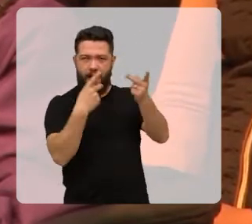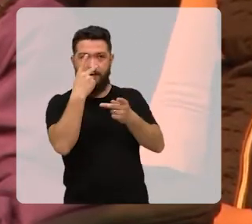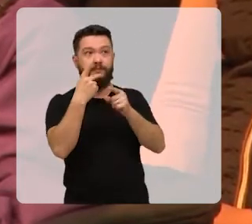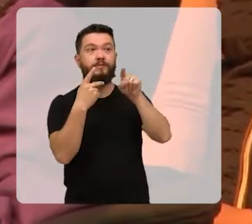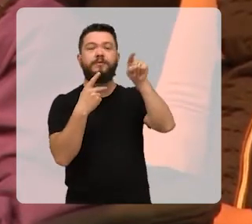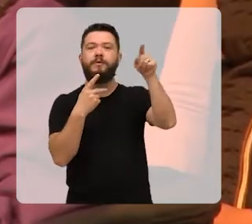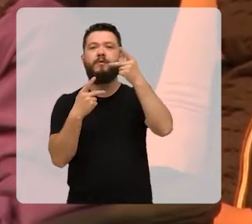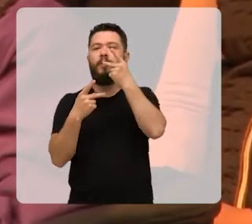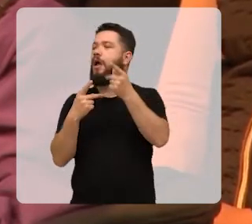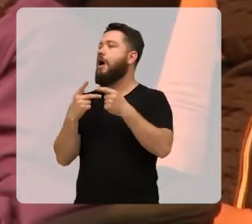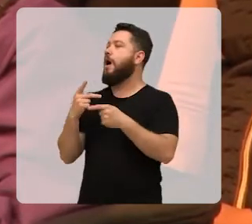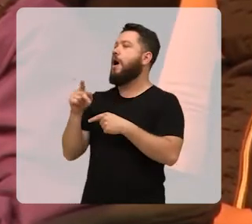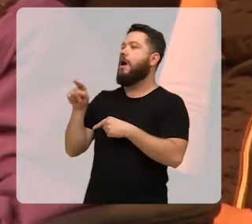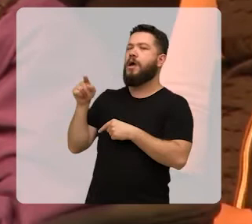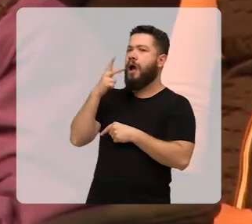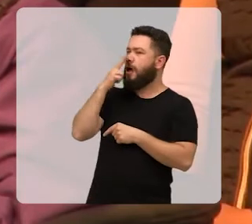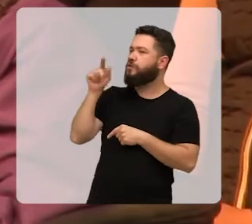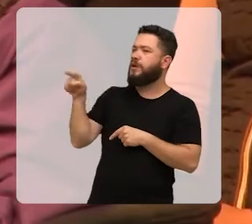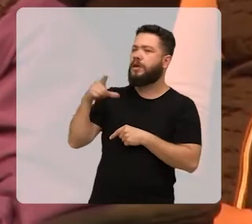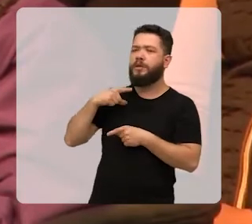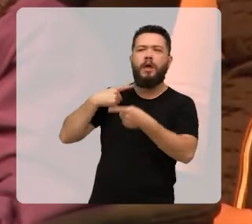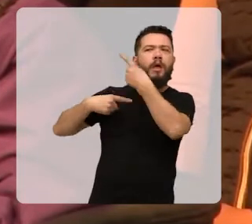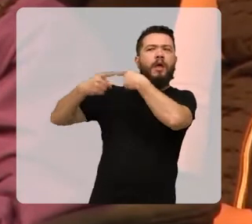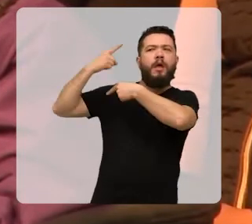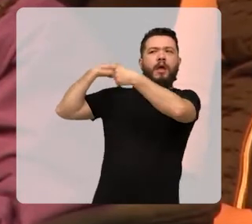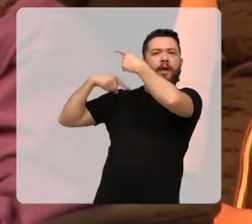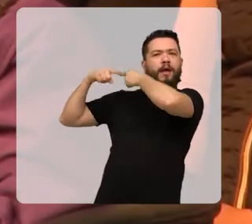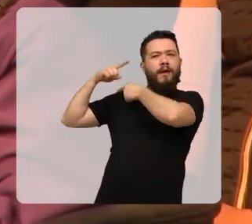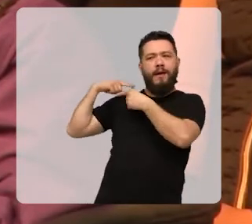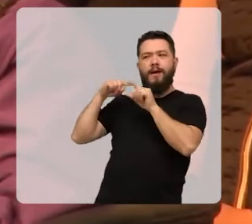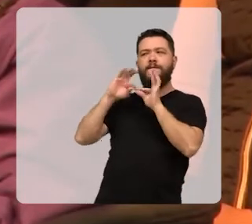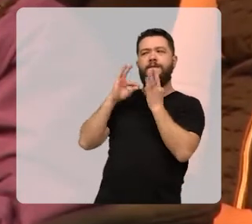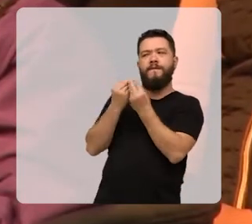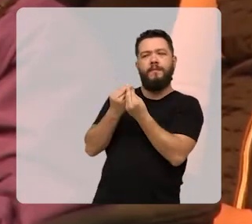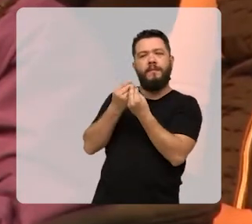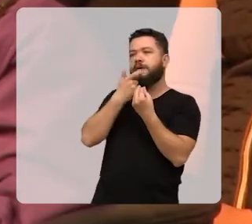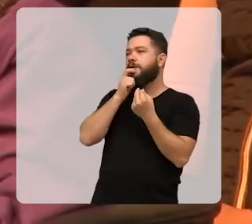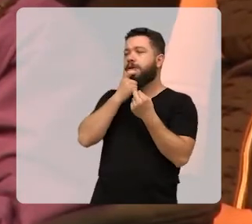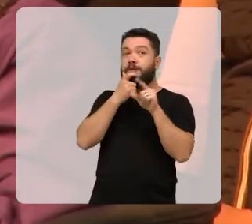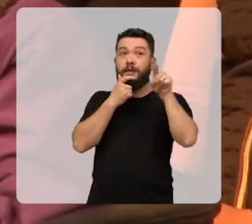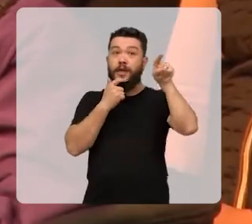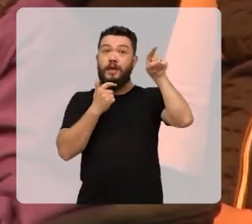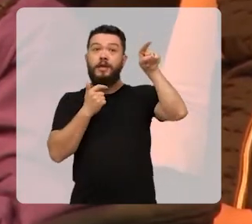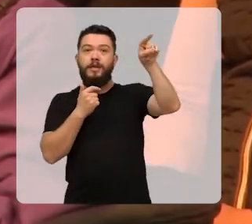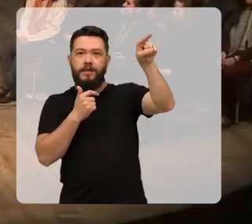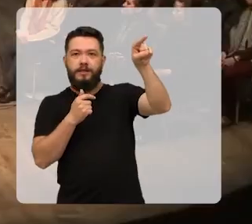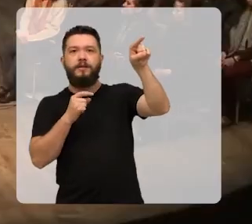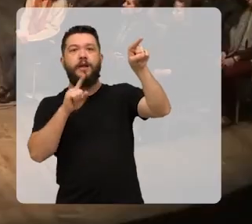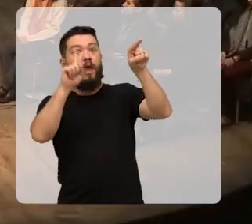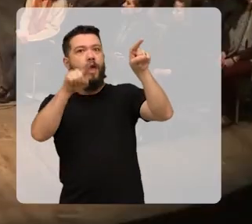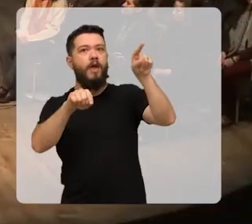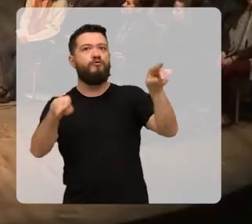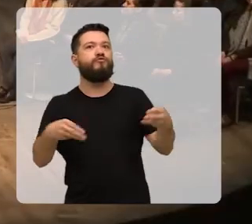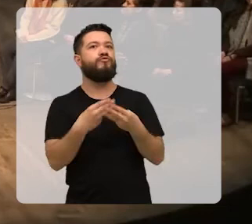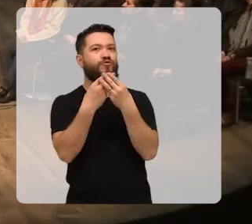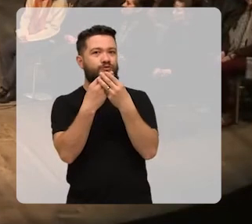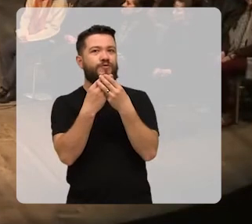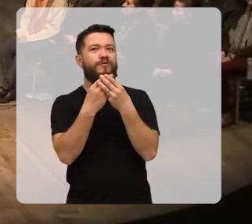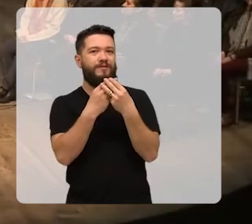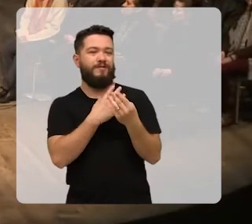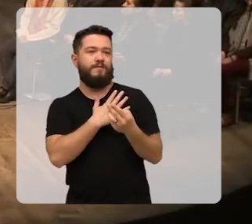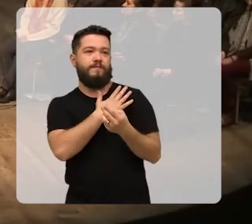ter ascendência inglesa. Não sabia na época, mas o major era um judeu que me veio visitar